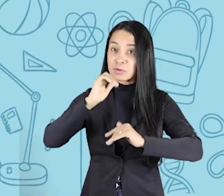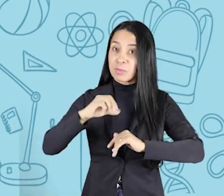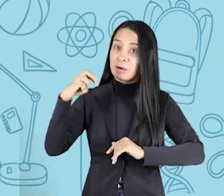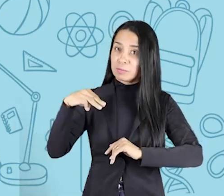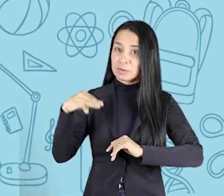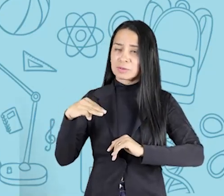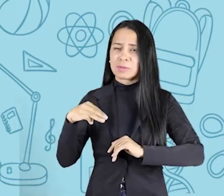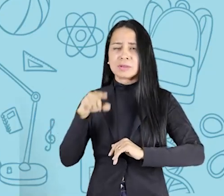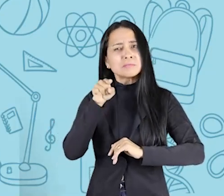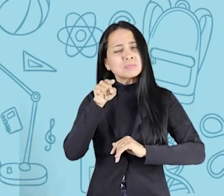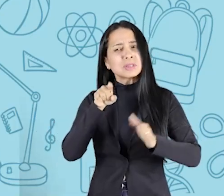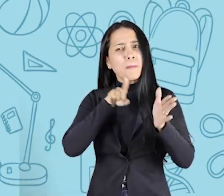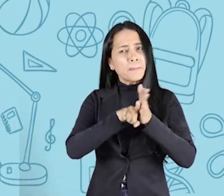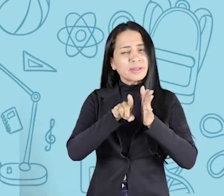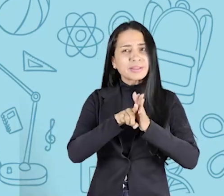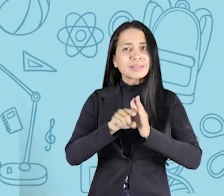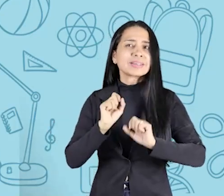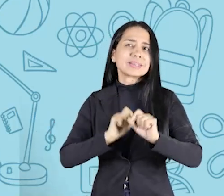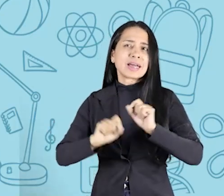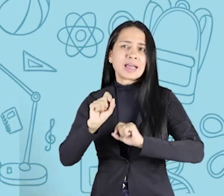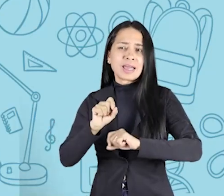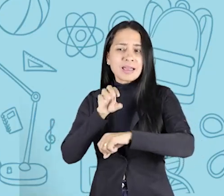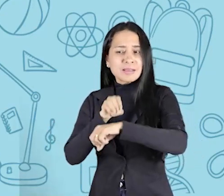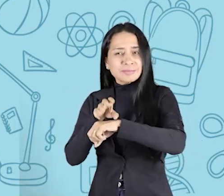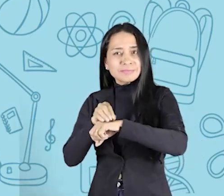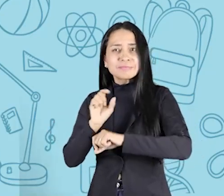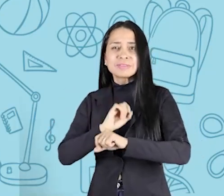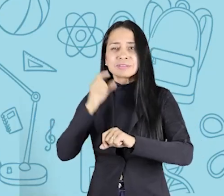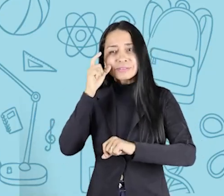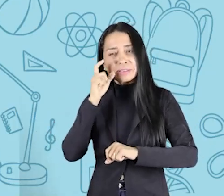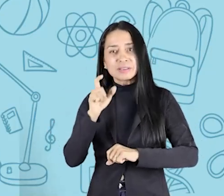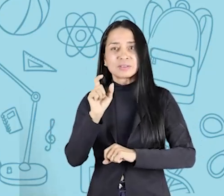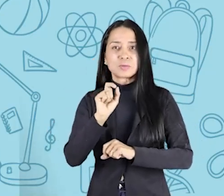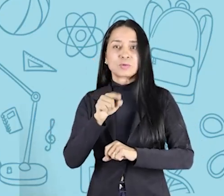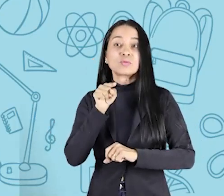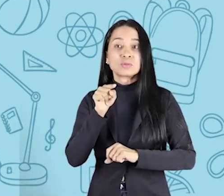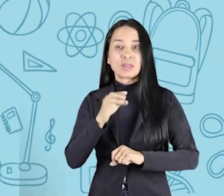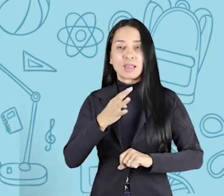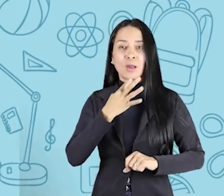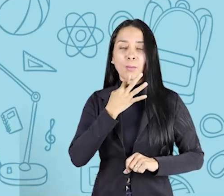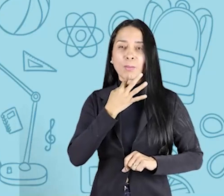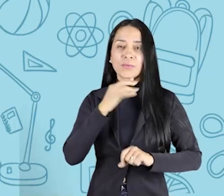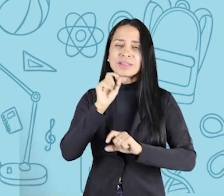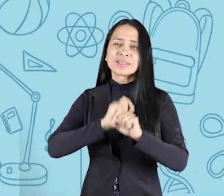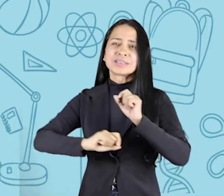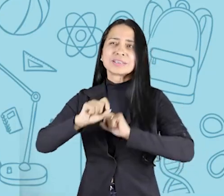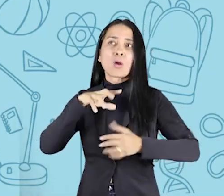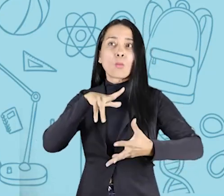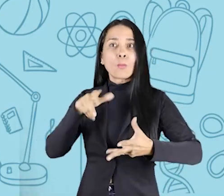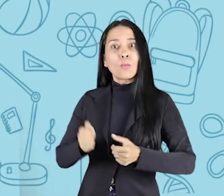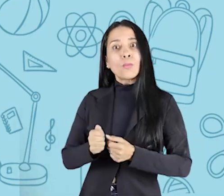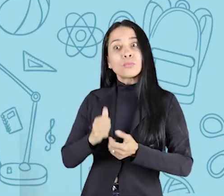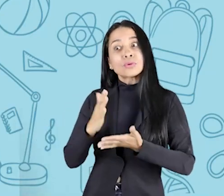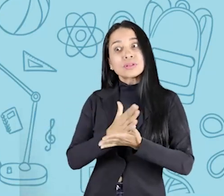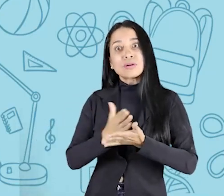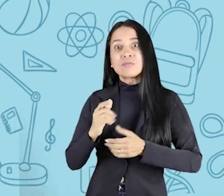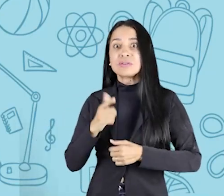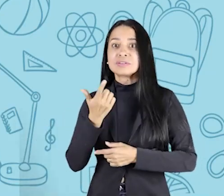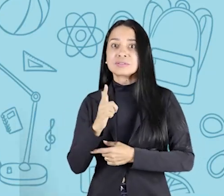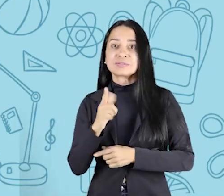você dar uma pesquisada? Fica aí uma dica interessante porque você vai conhecer um mundo que talvez ainda não tenha sido